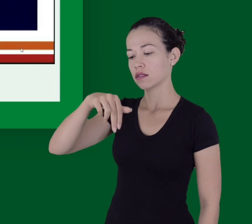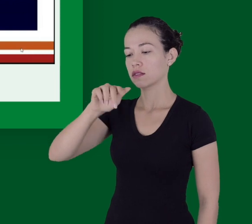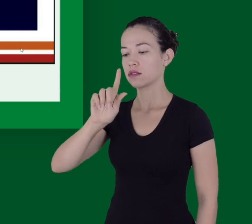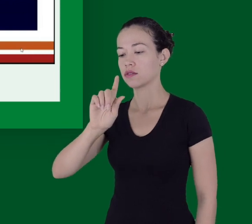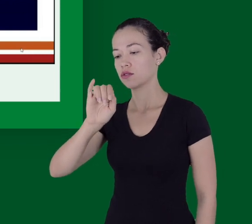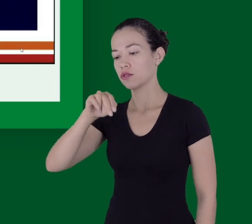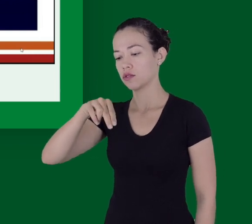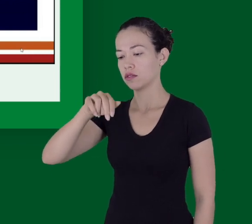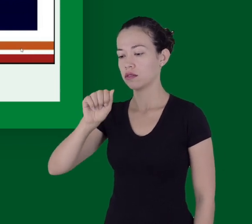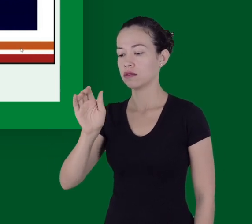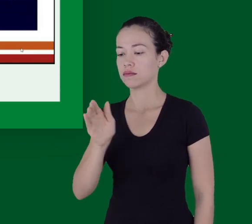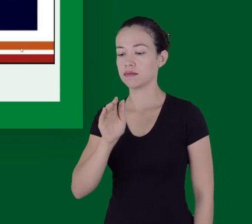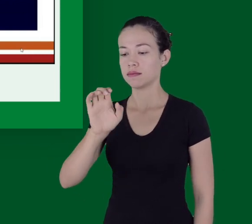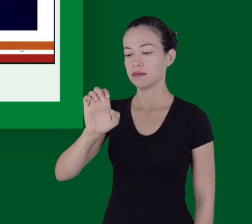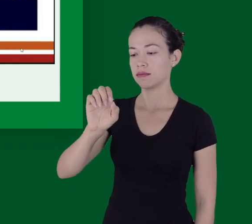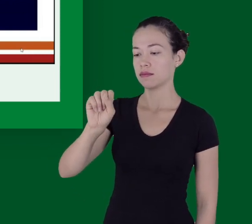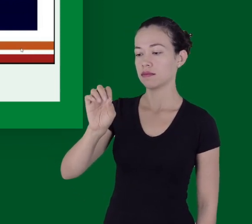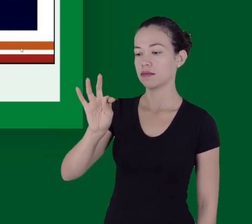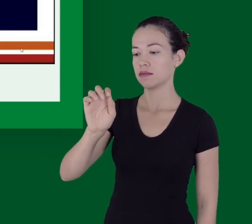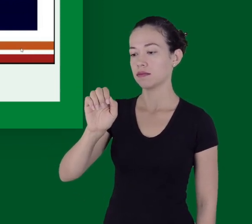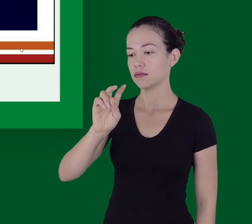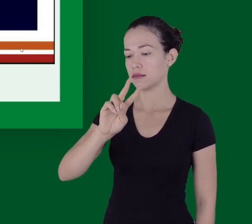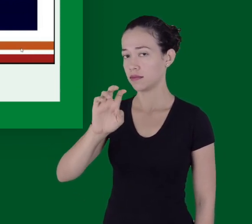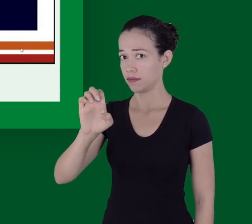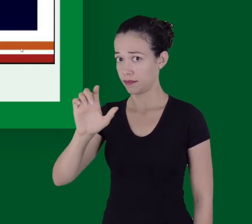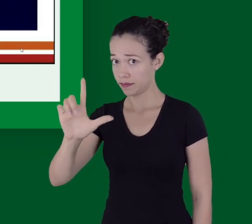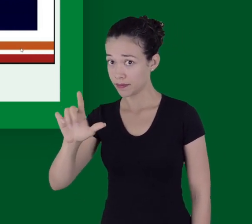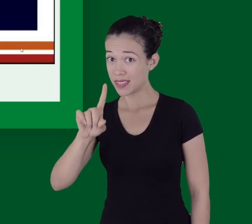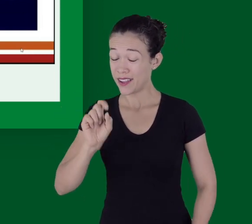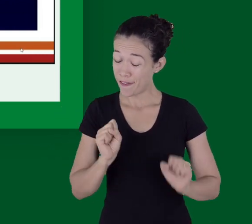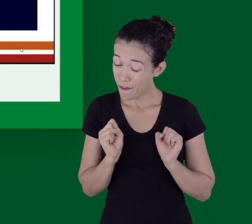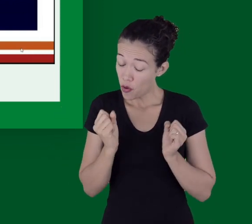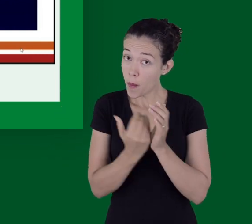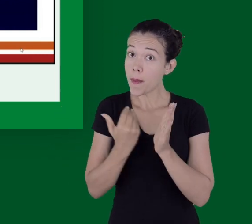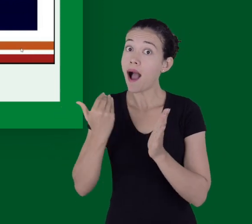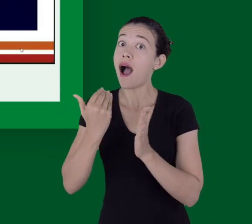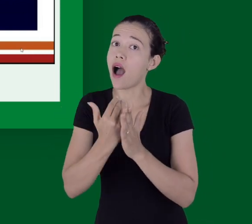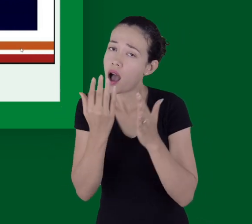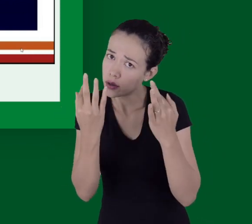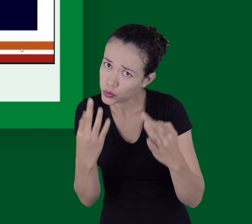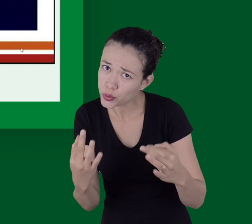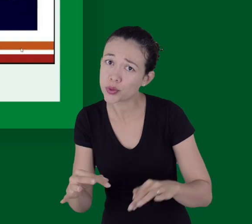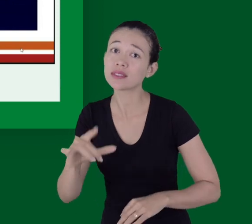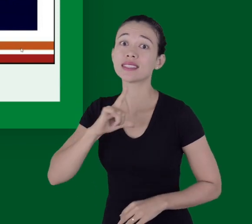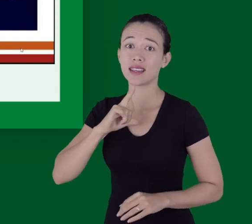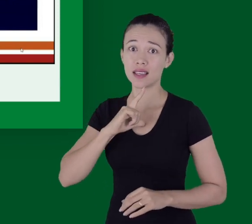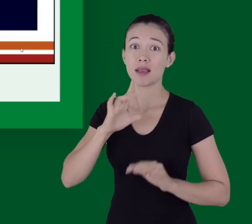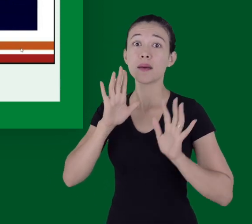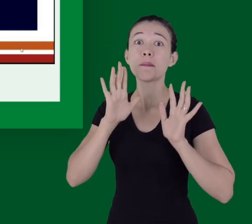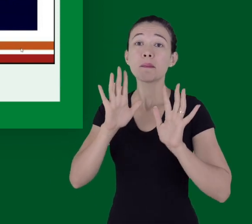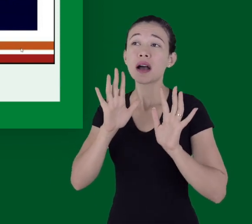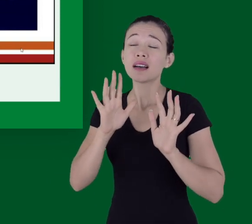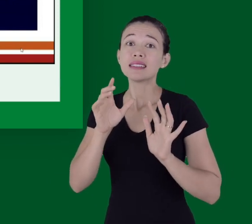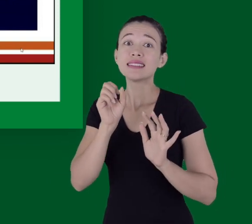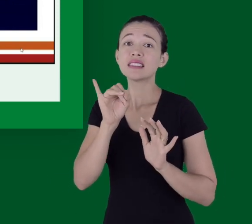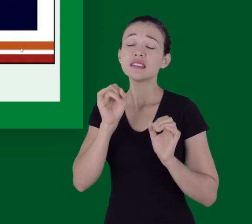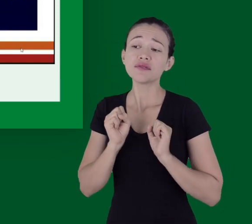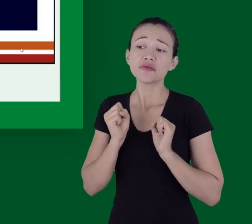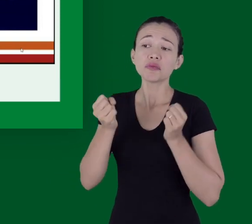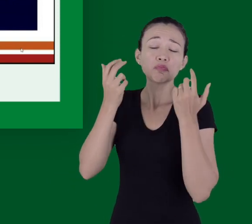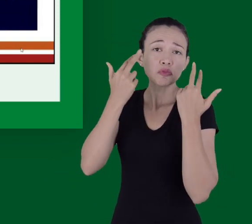angina estável. O paciente que só vai ter dor se ele fizer um esforço muito grande. E não ele vai ser muito mais difícil ele infartar para